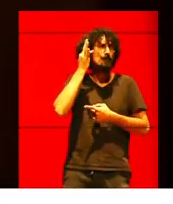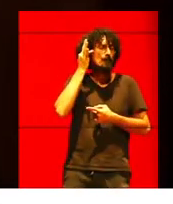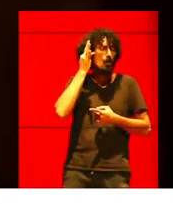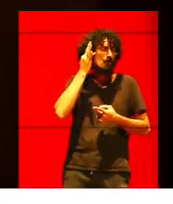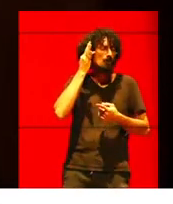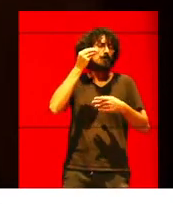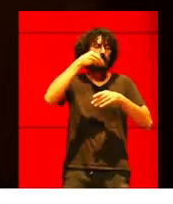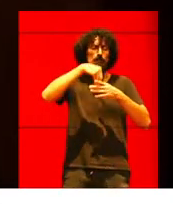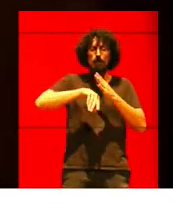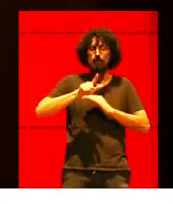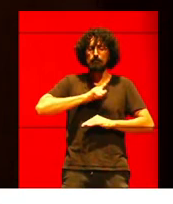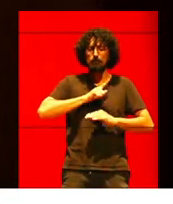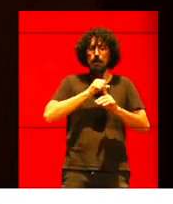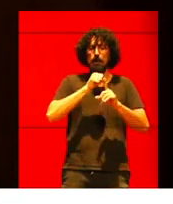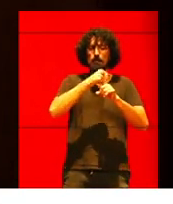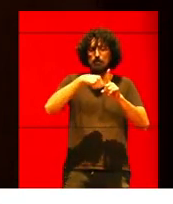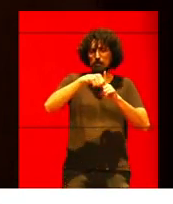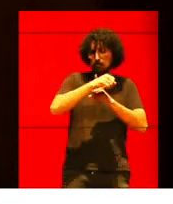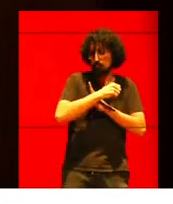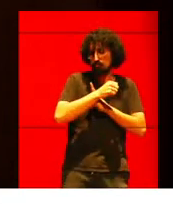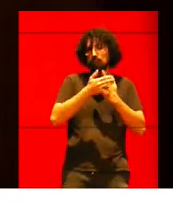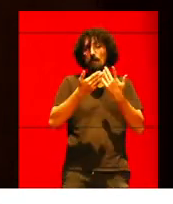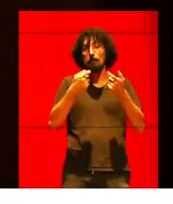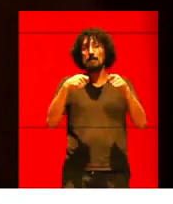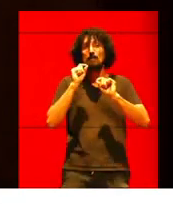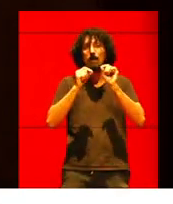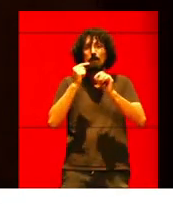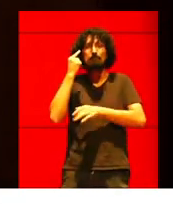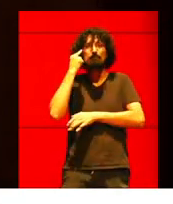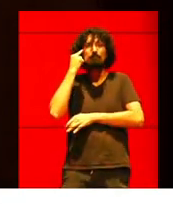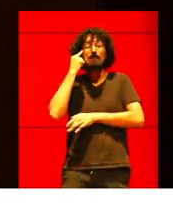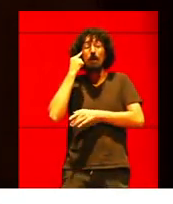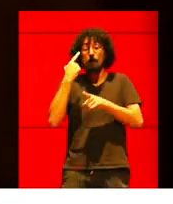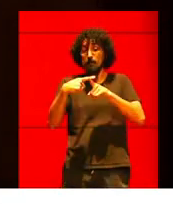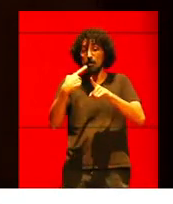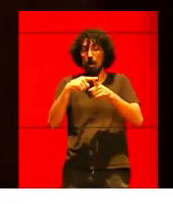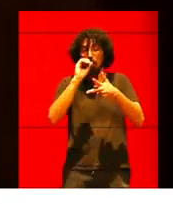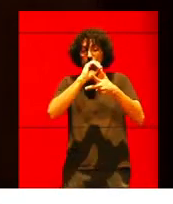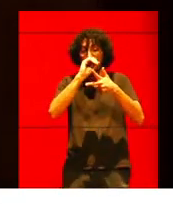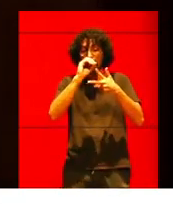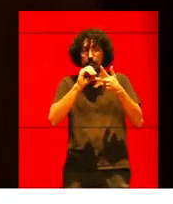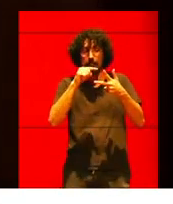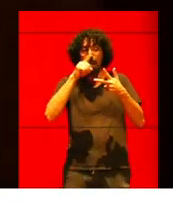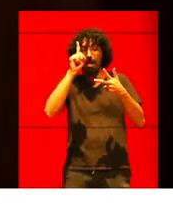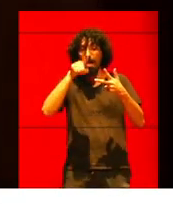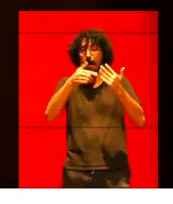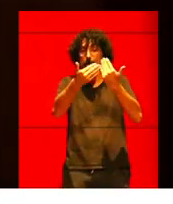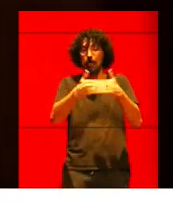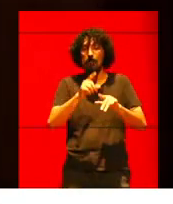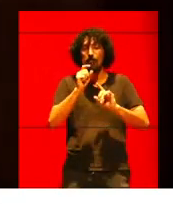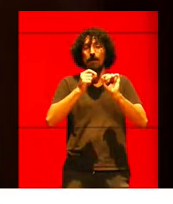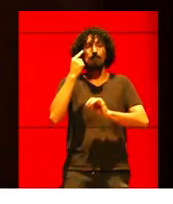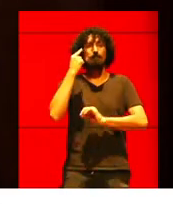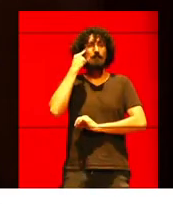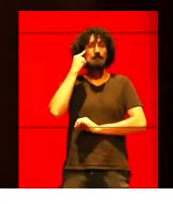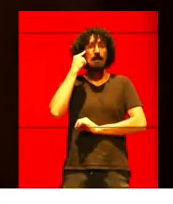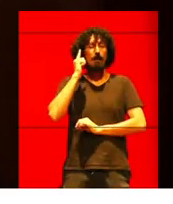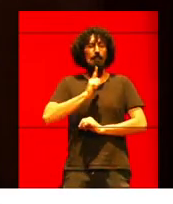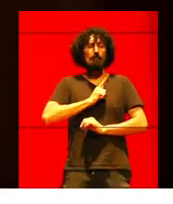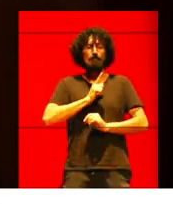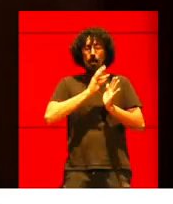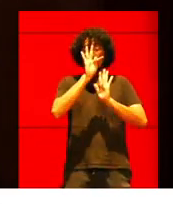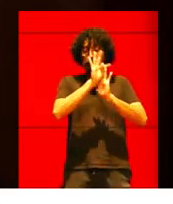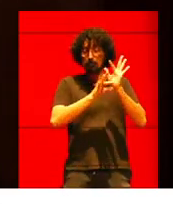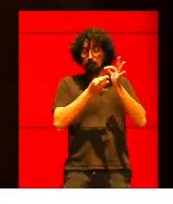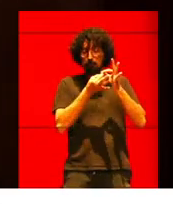sociológicas. Você precisa pensar. A prova de Enem é uma prova para pensar. Tu tem os textões lá, que só